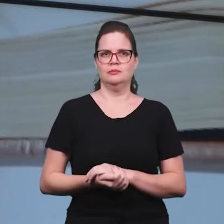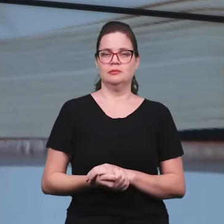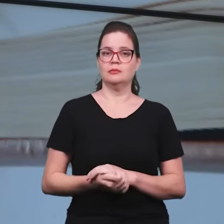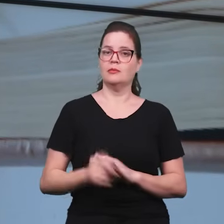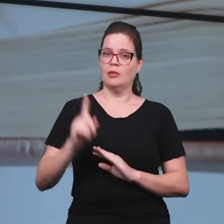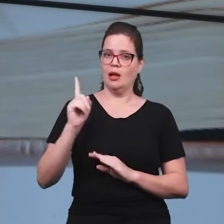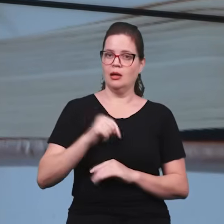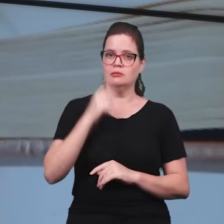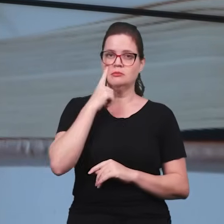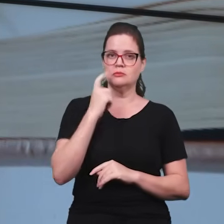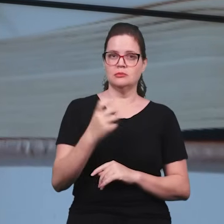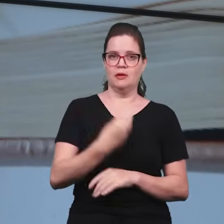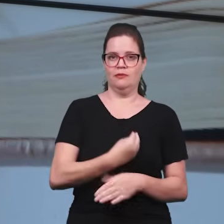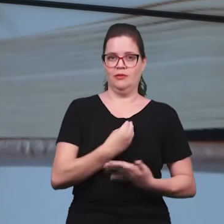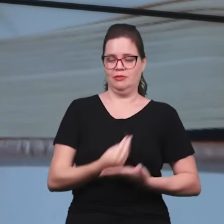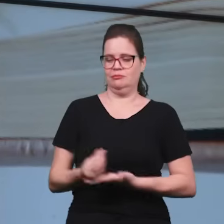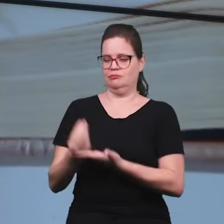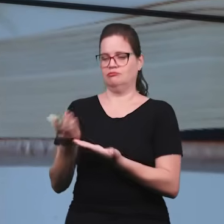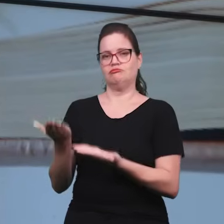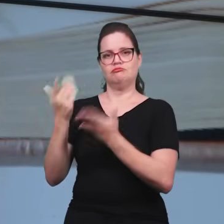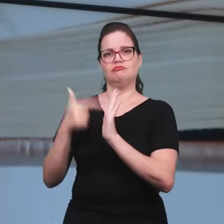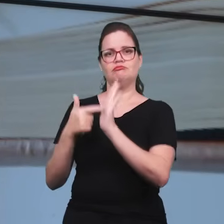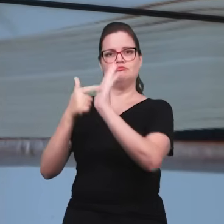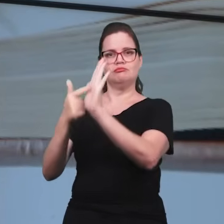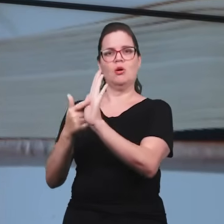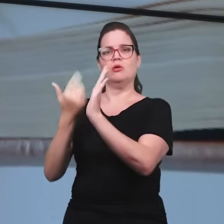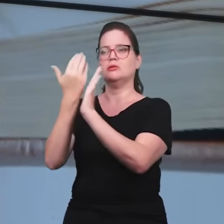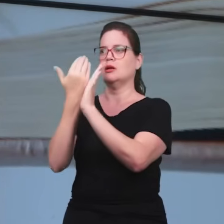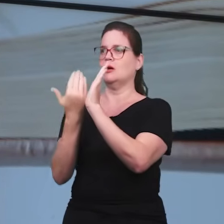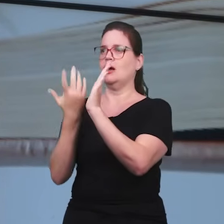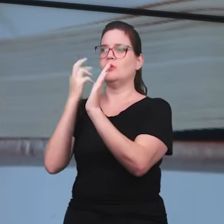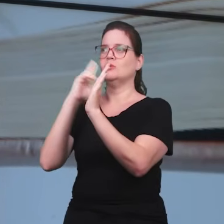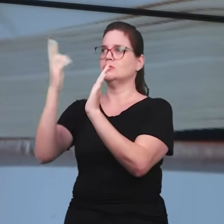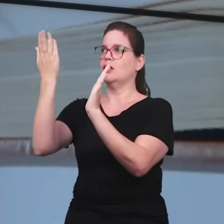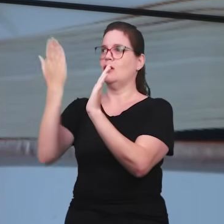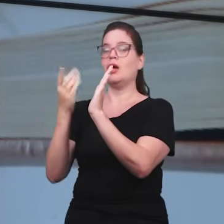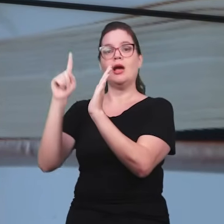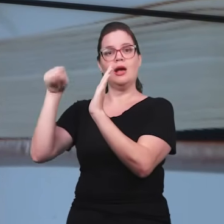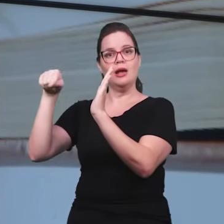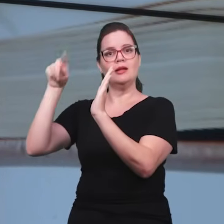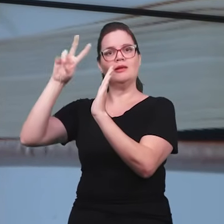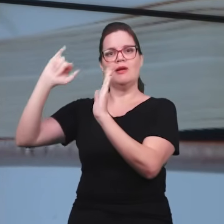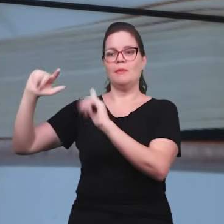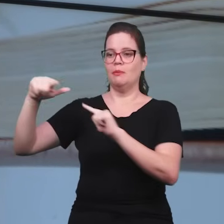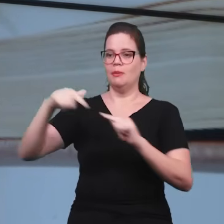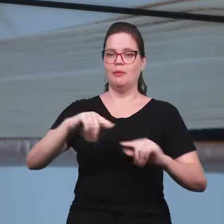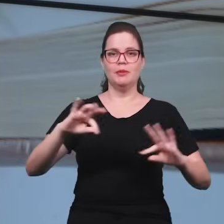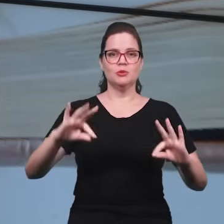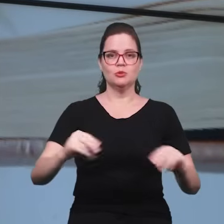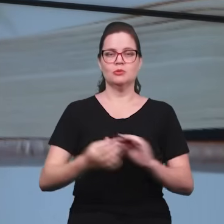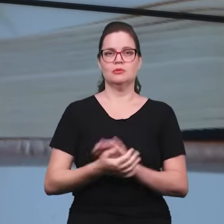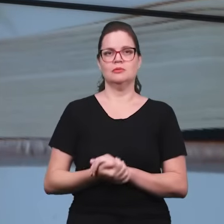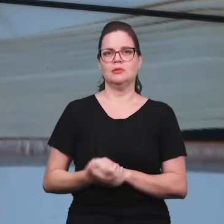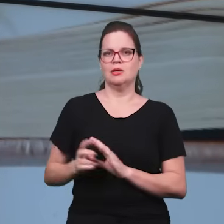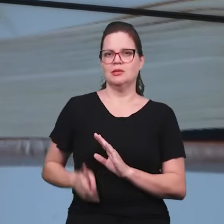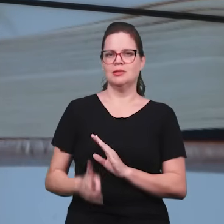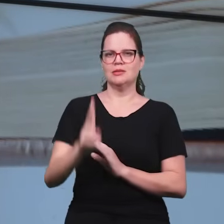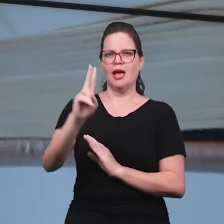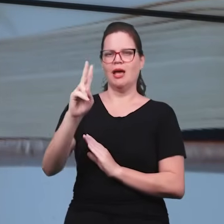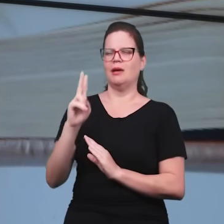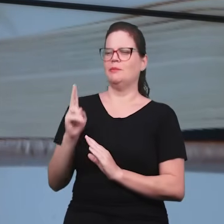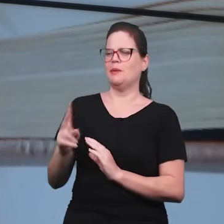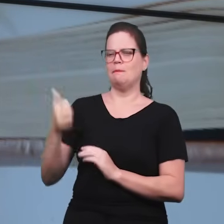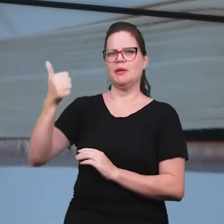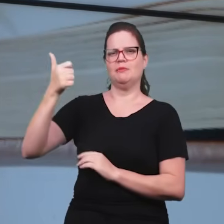entregar ao Senhor o nosso caminho, na certeza de que Ele tudo fará, né? Buscar o reino de Deus.